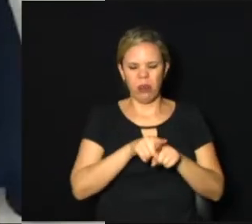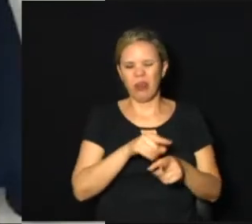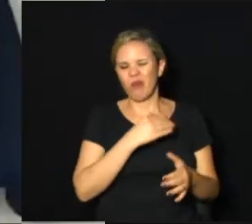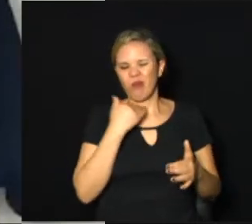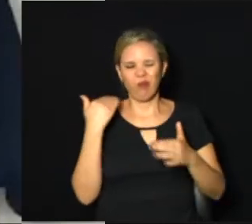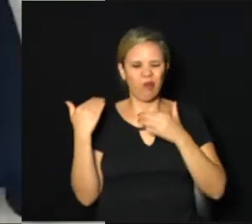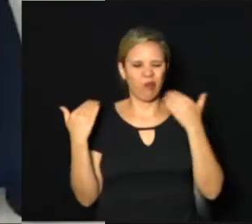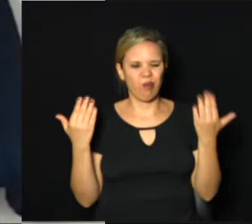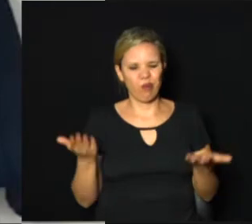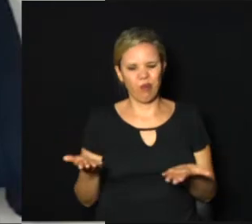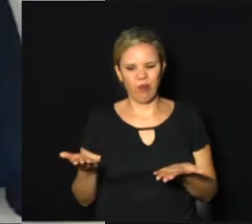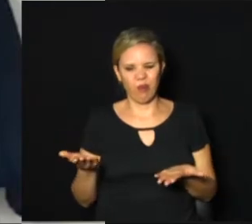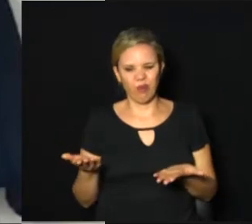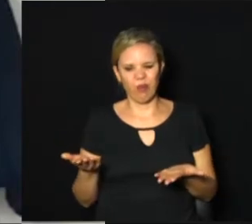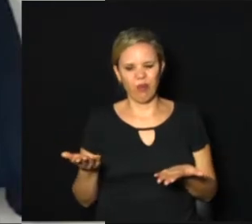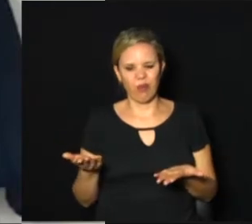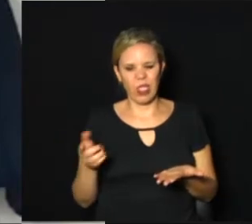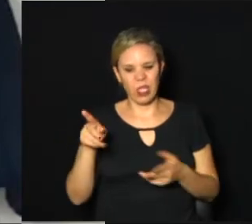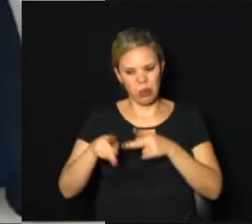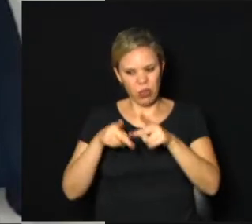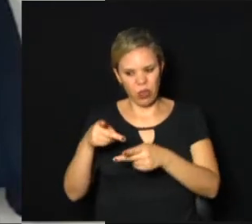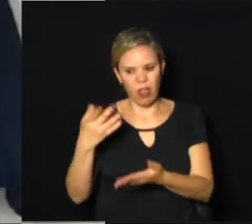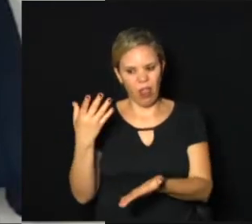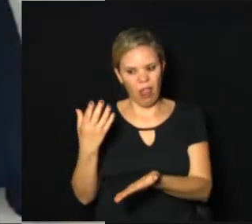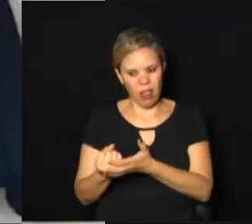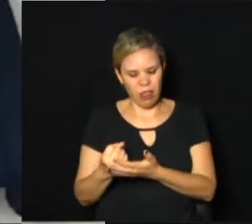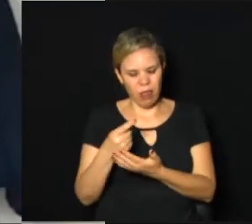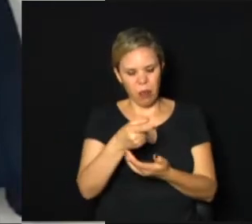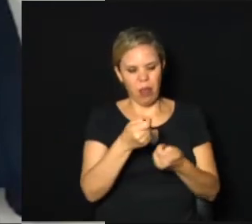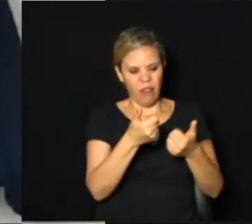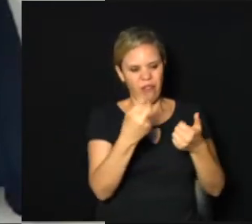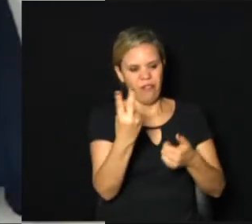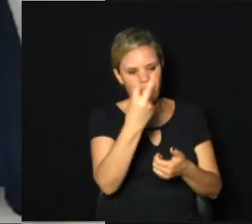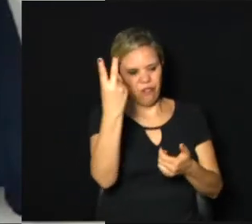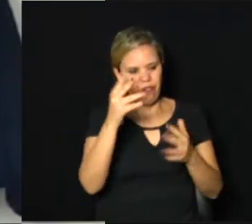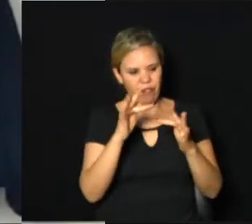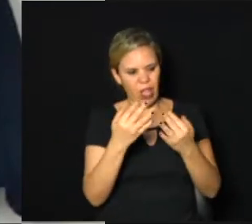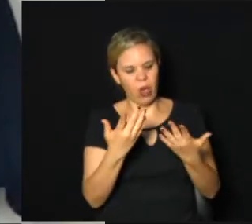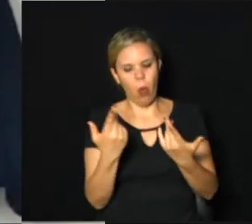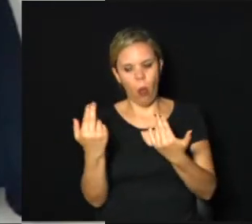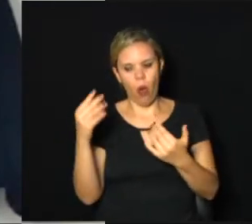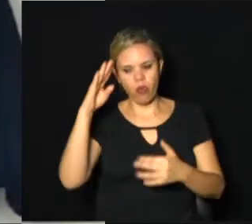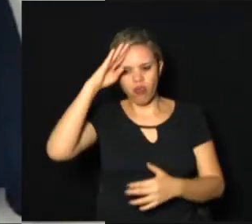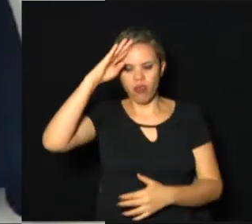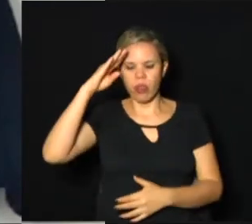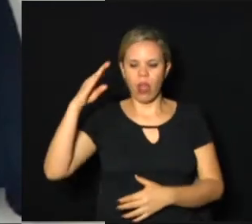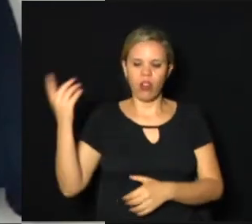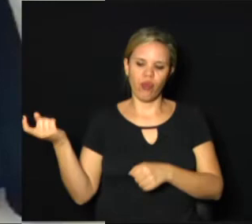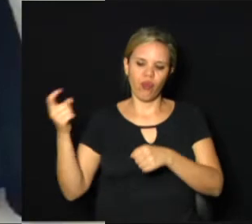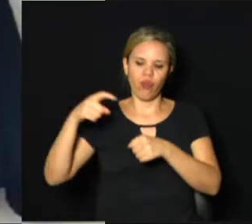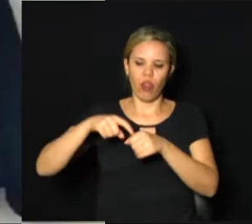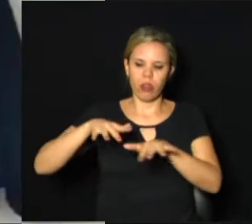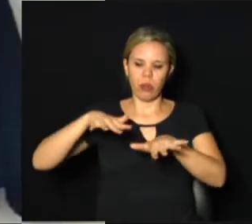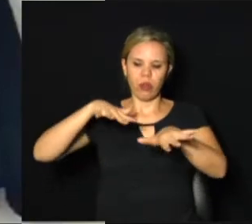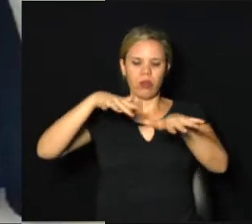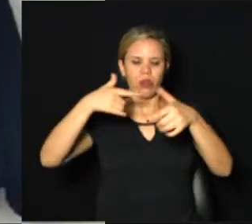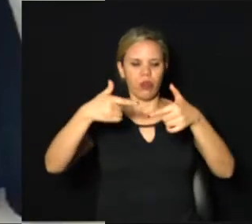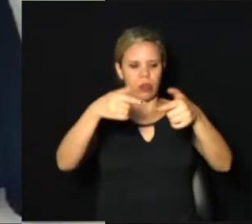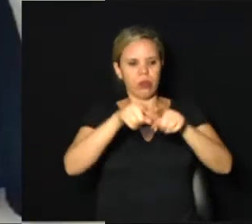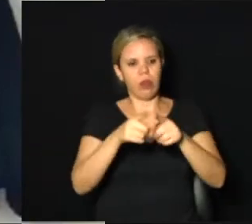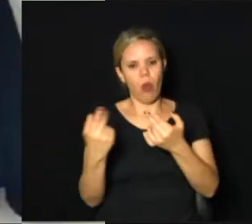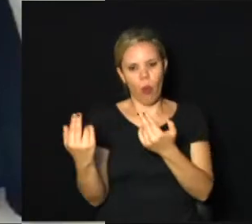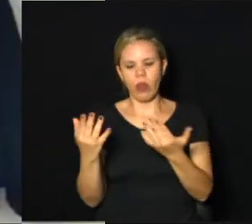suas vidas, né, o que a gente entende é que eles têm que receber um reconhecimento igual ao de um soldado que tomba em batalha mesmo, literalmente. Né? E,